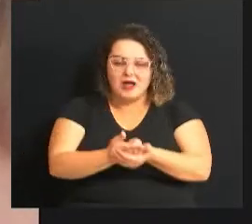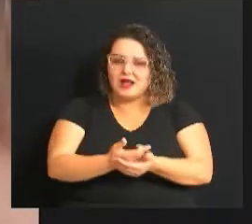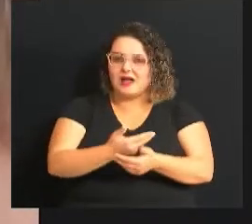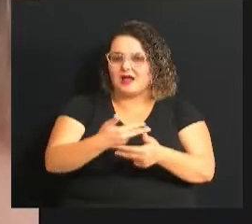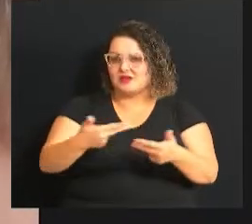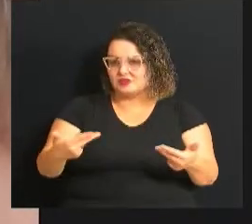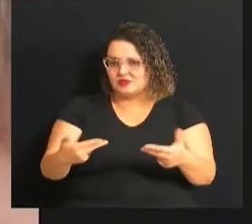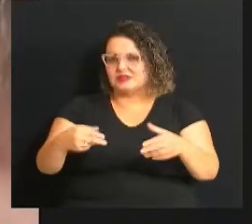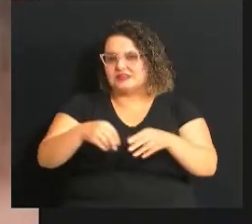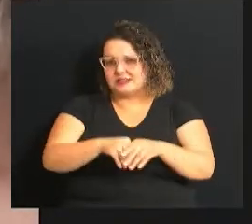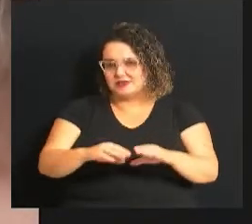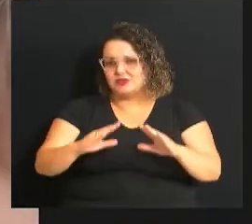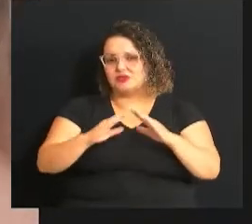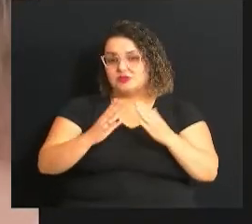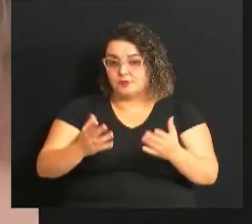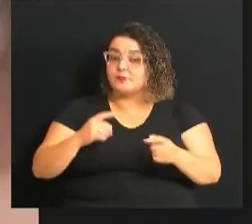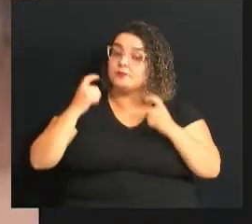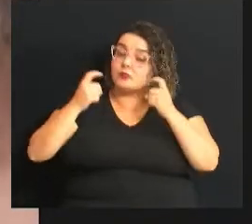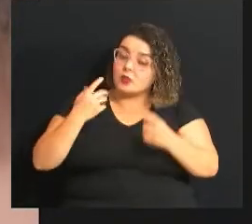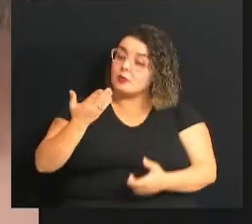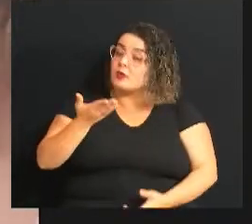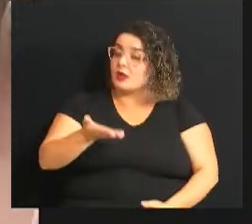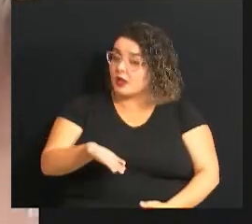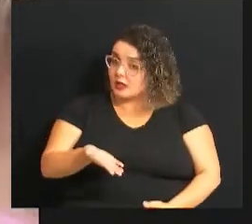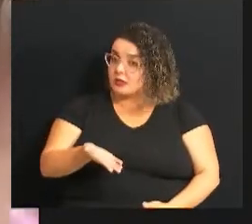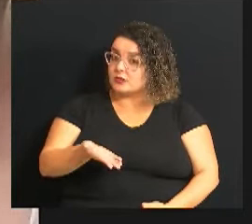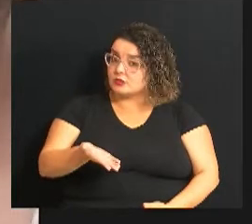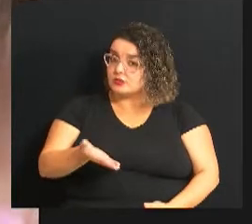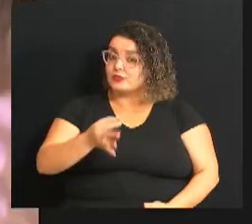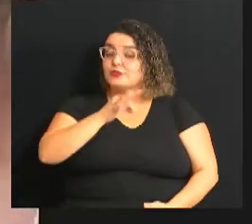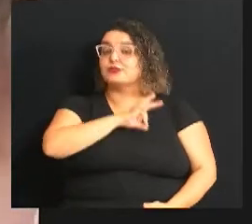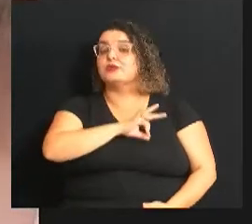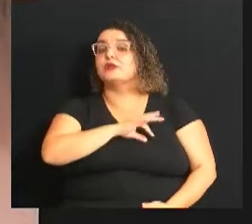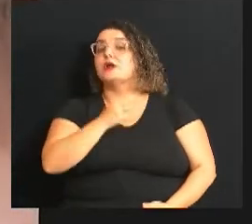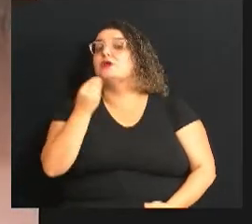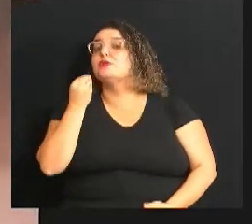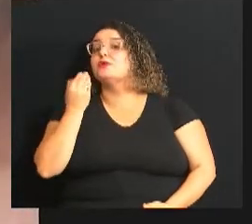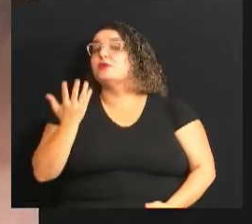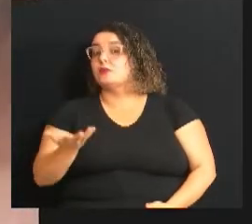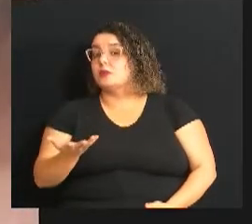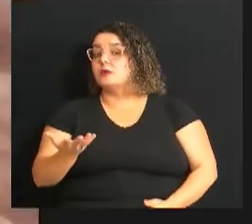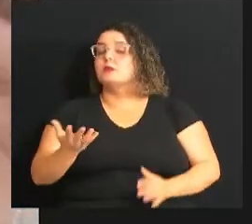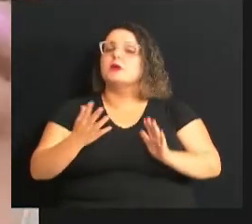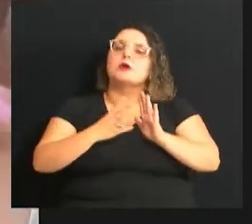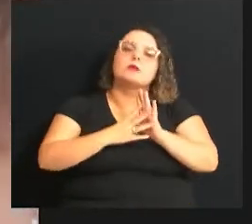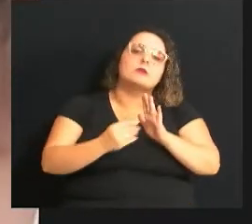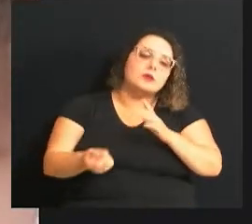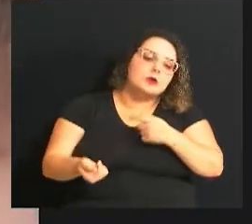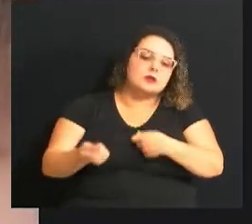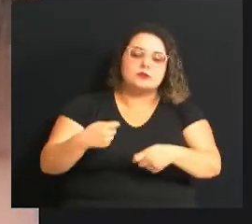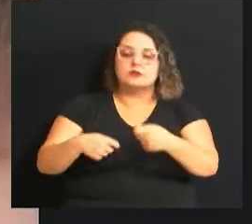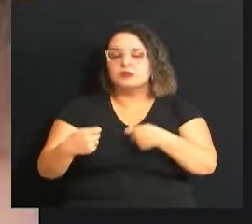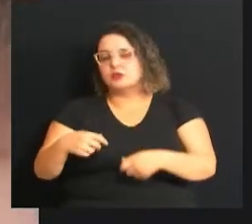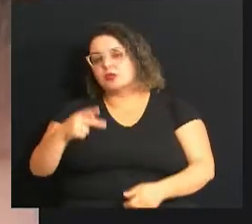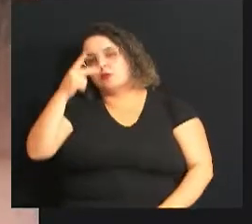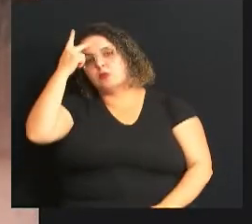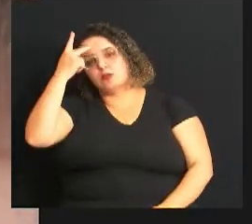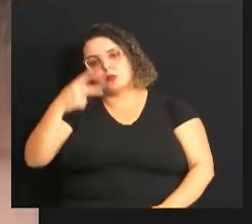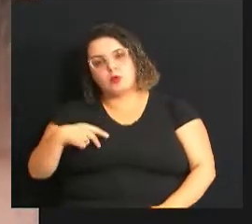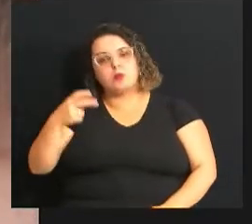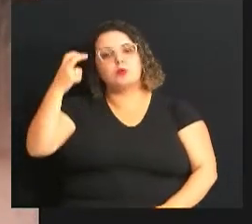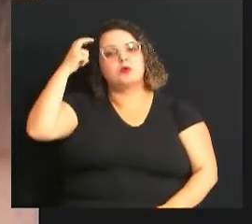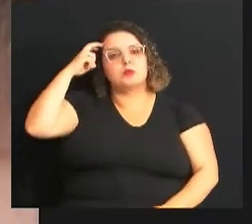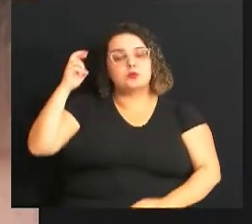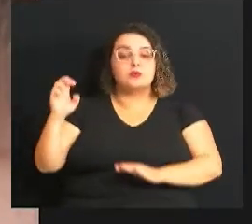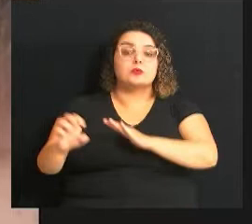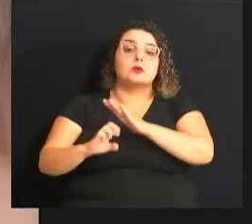recebe. Então, a grande preocupação está aí. Agora, tudo vai depender também do modelo de negócio, da própria cultura da empresa, e a gente percebe